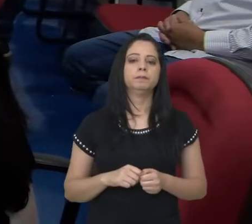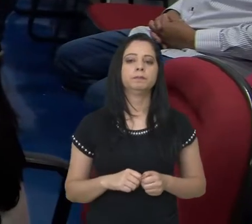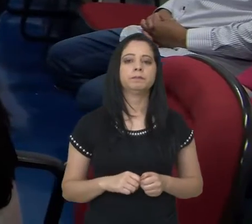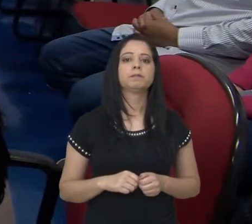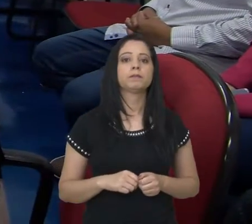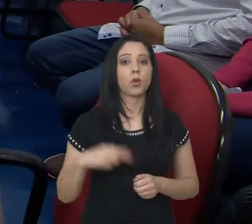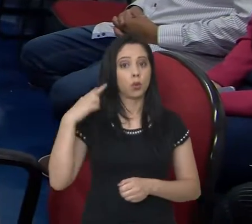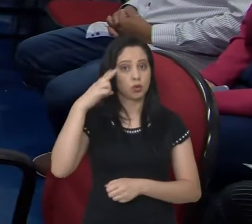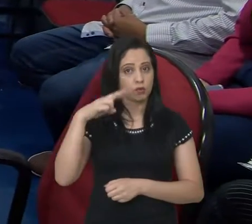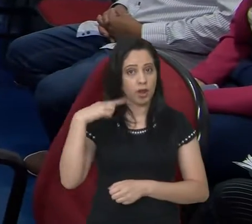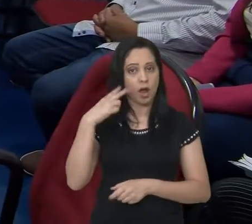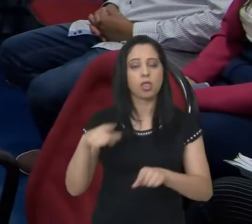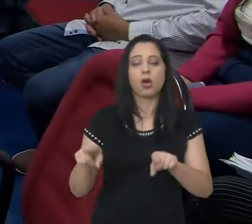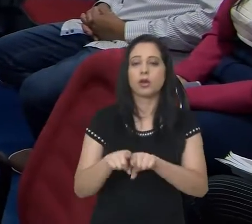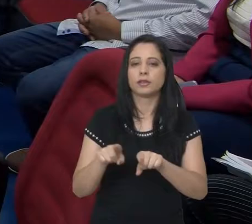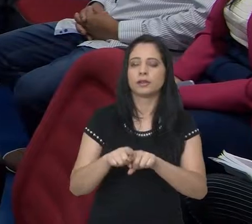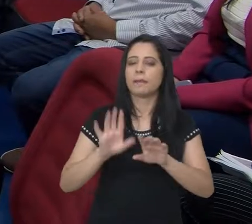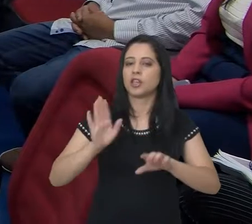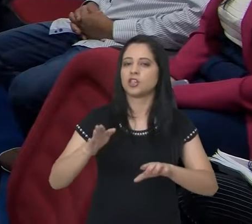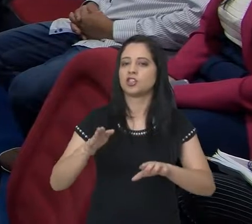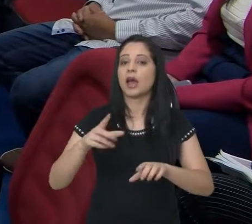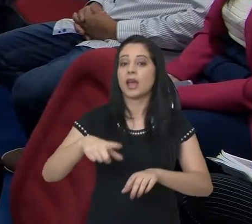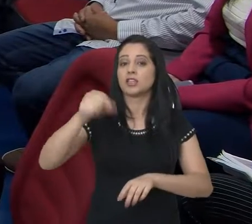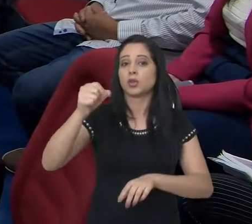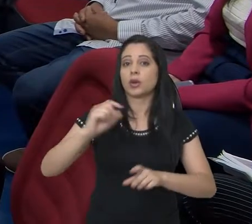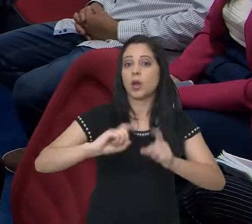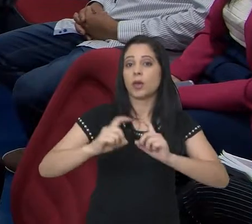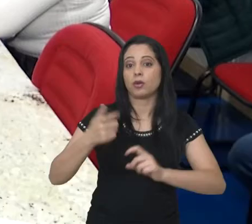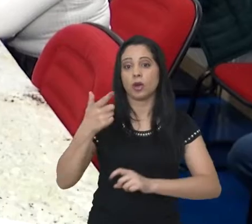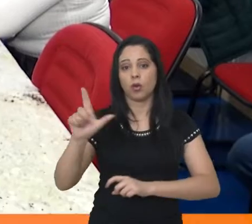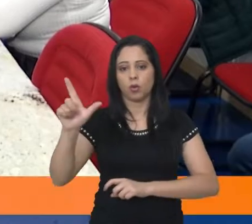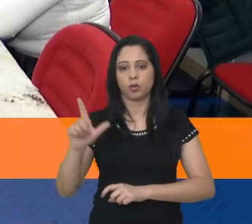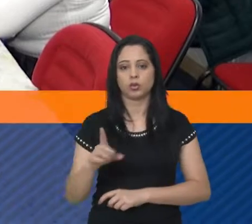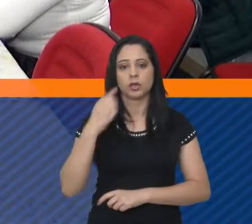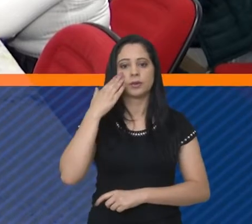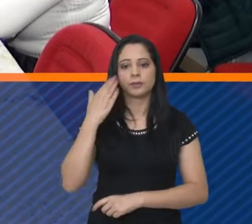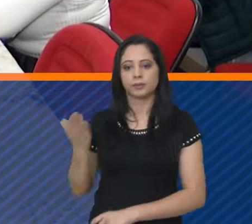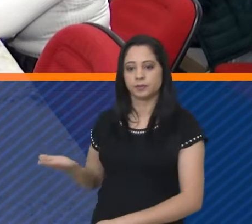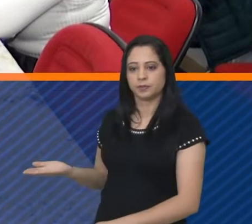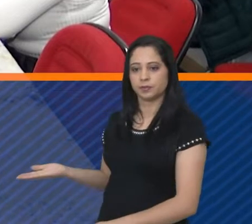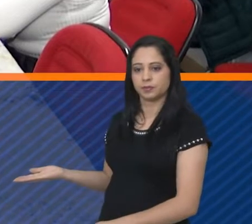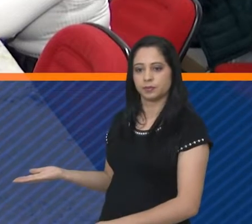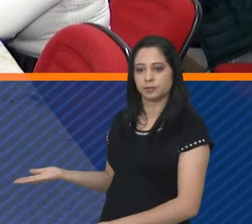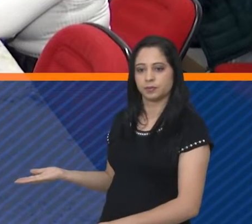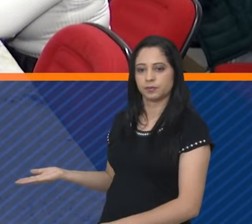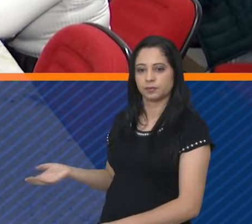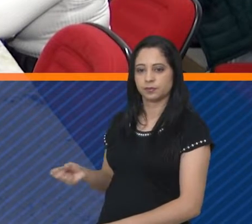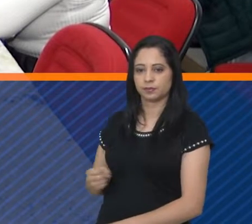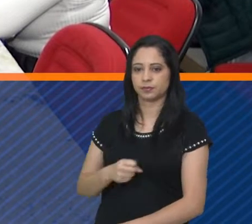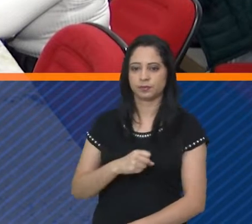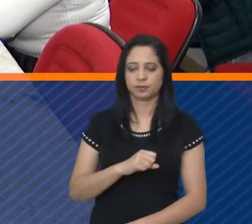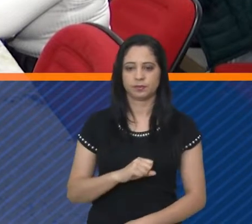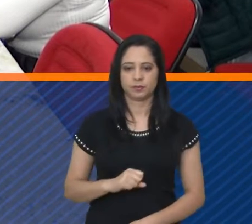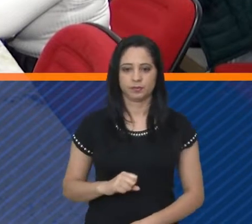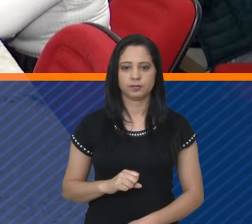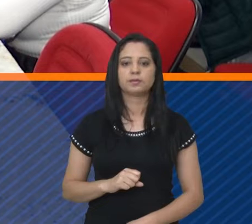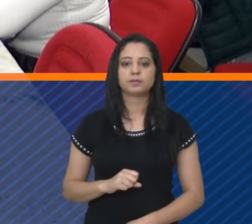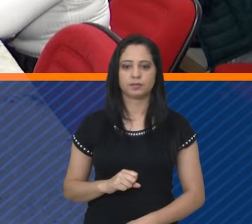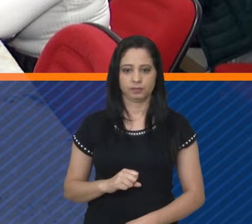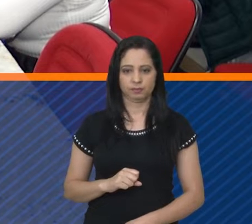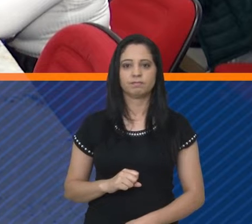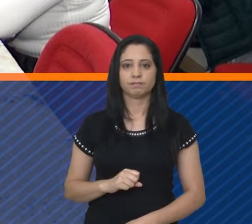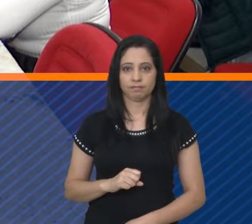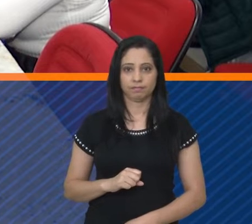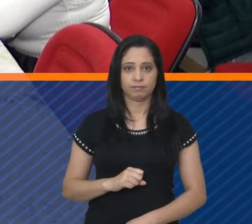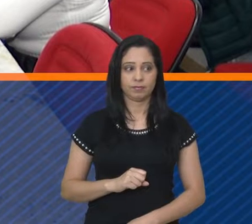Os parlamentares também já definiram a data da próxima reunião, dia 21 de novembro, às 10 horas da manhã, onde